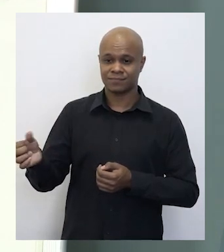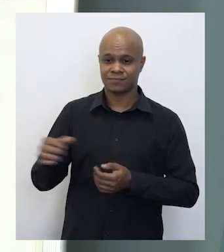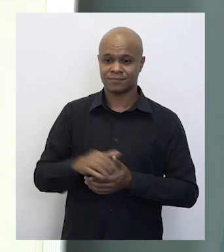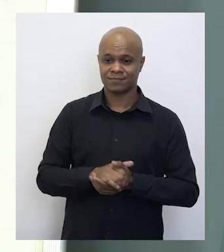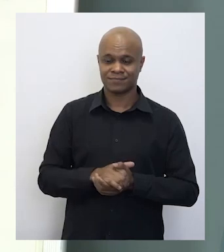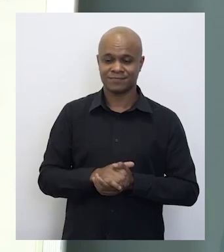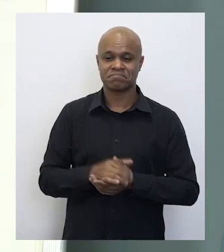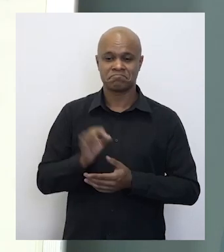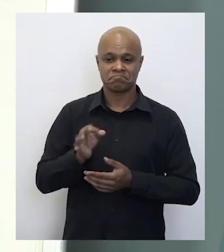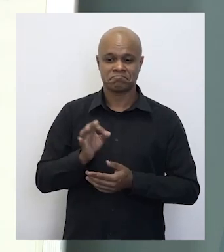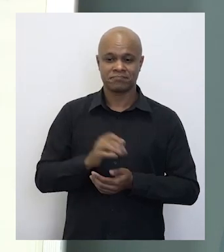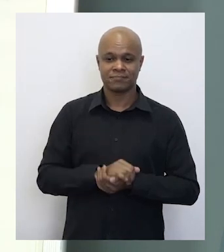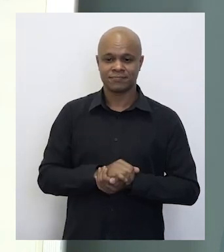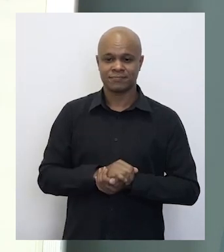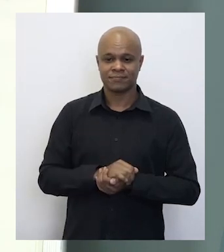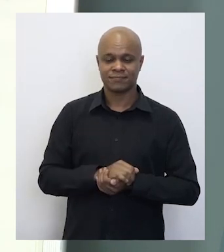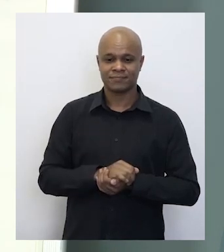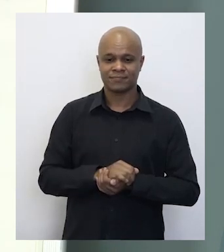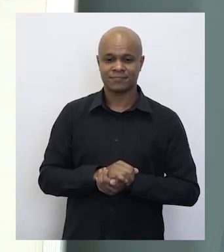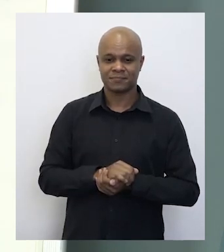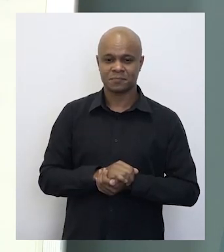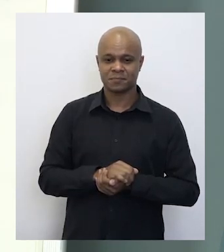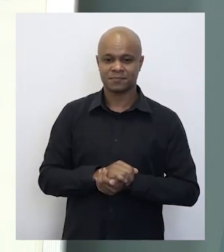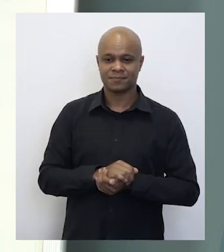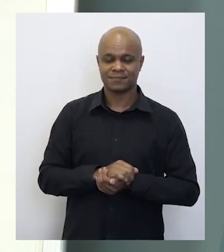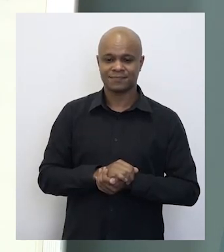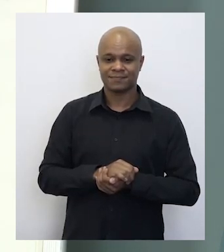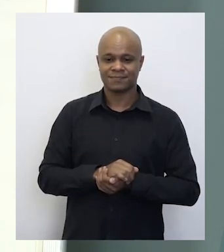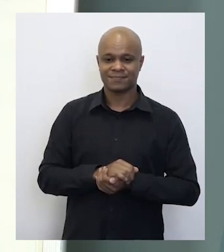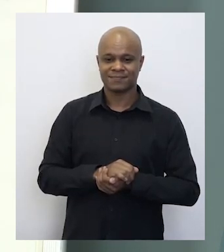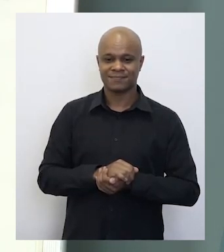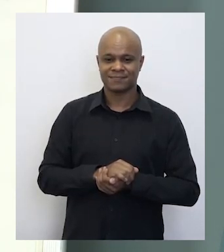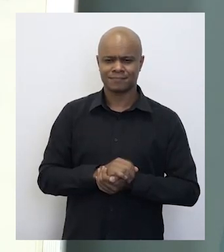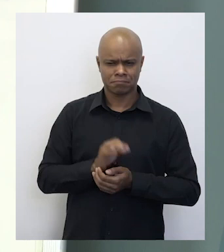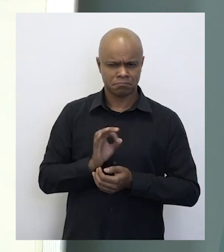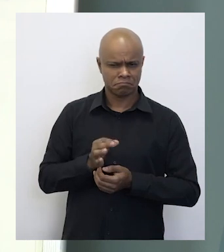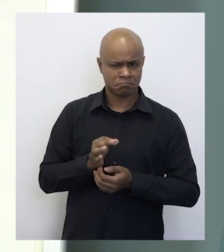Certo? Acho que você